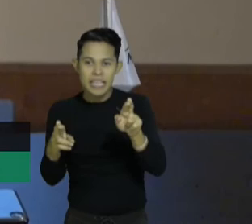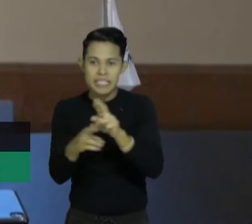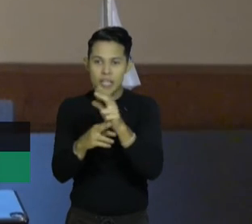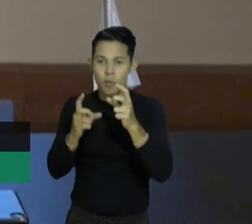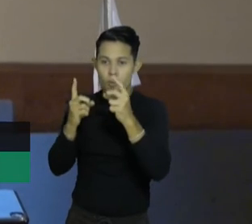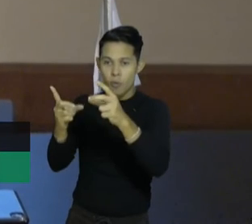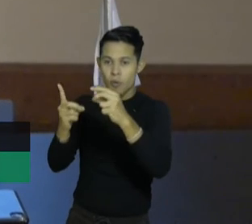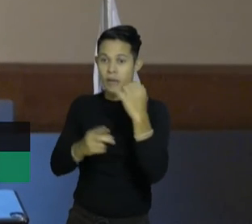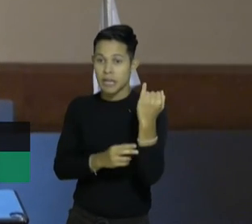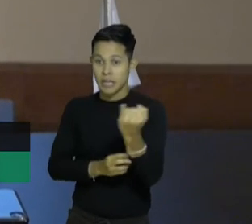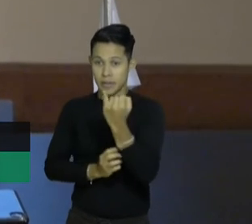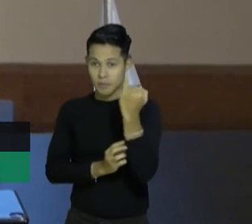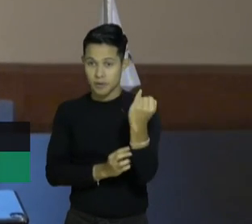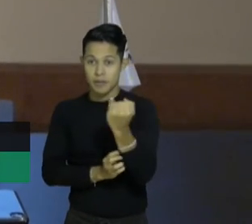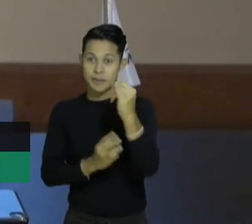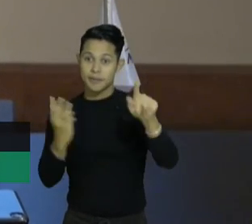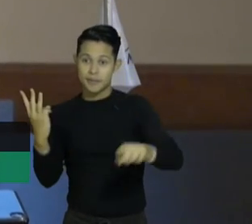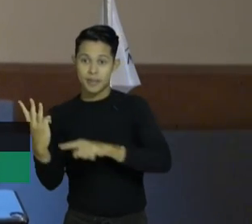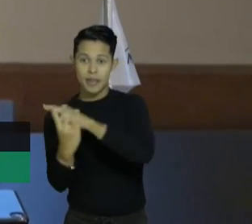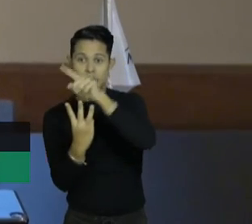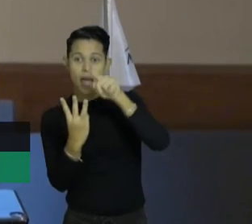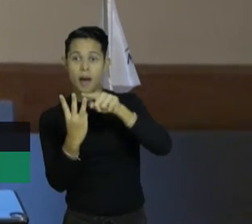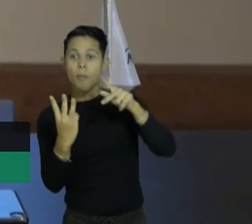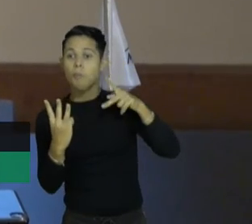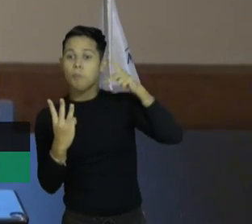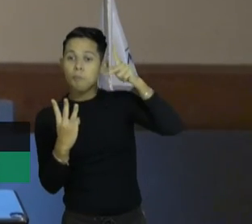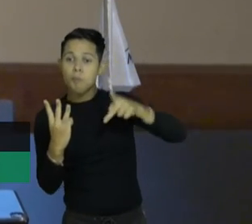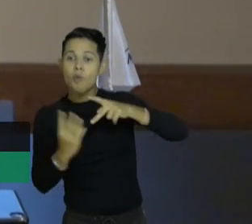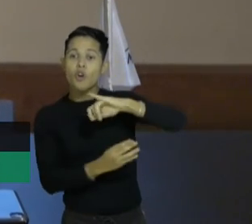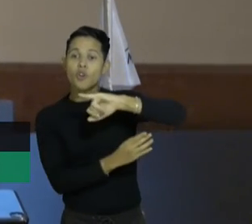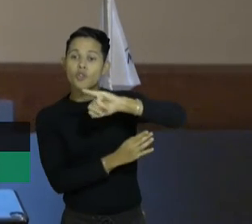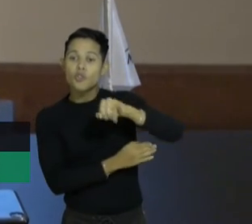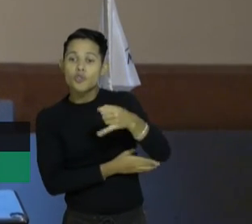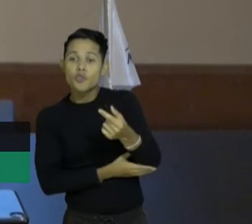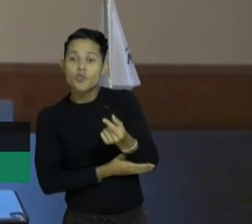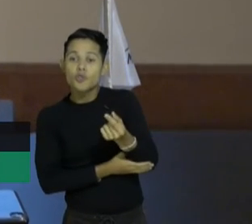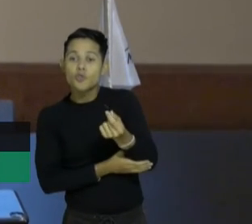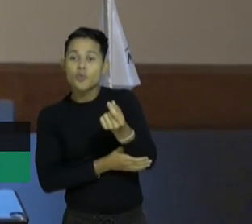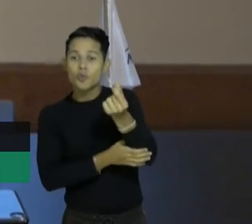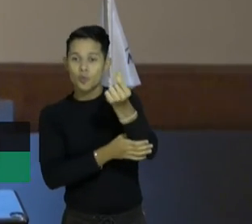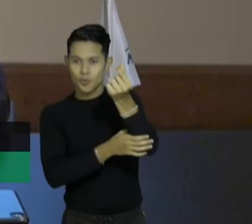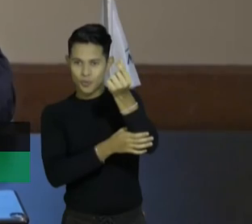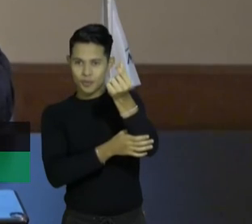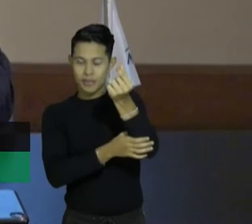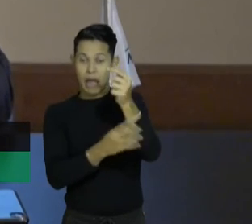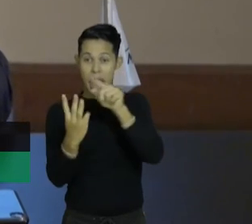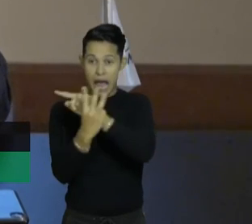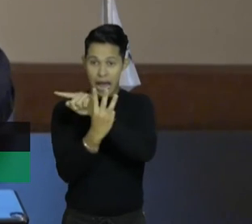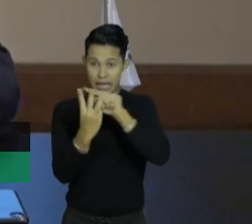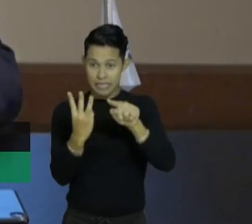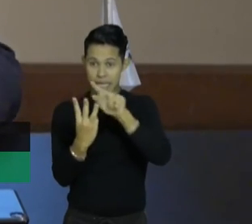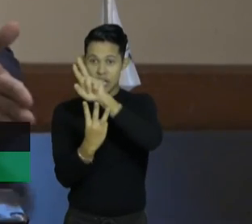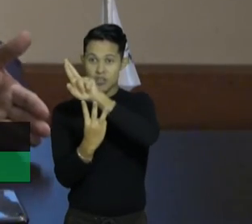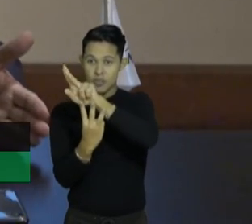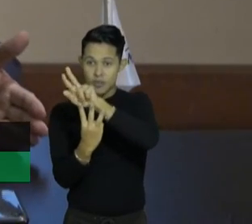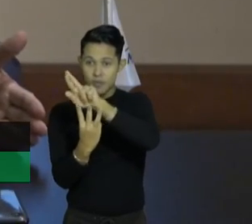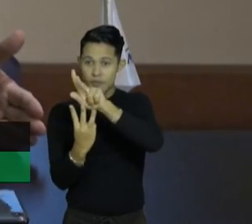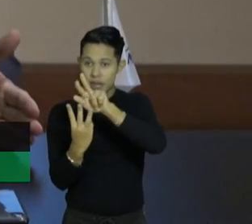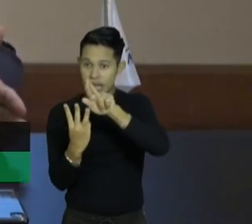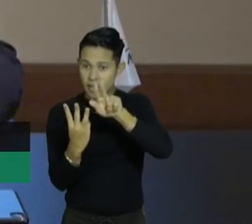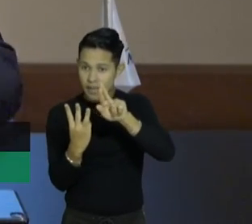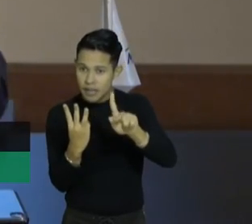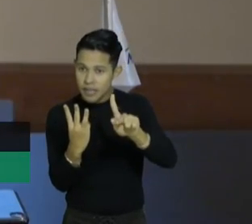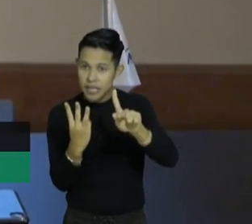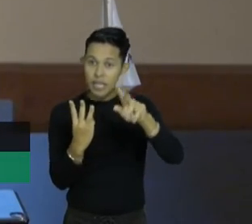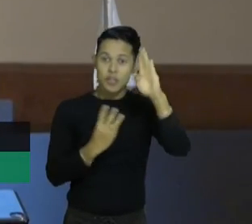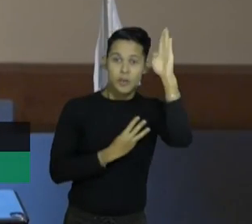relevantes E é claro a política de juro essas três políticas elas são muito diferenciadas entre o Brasil